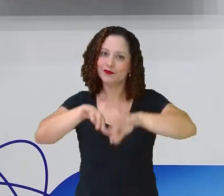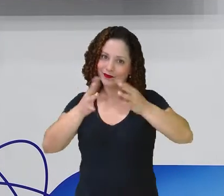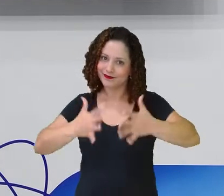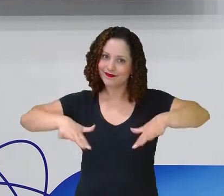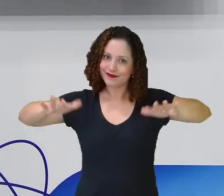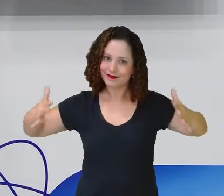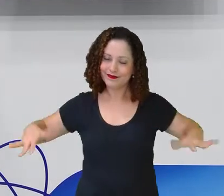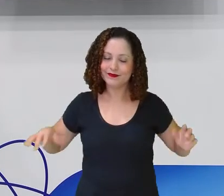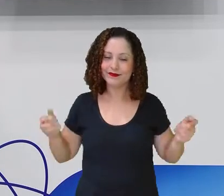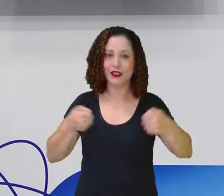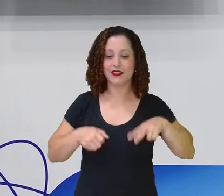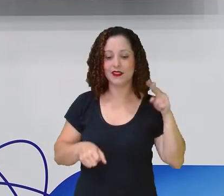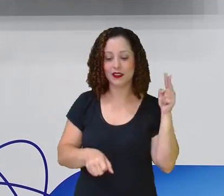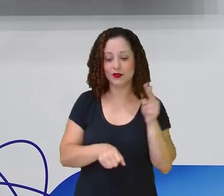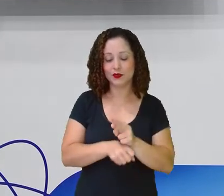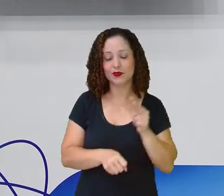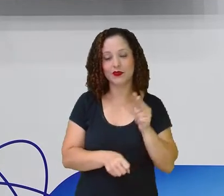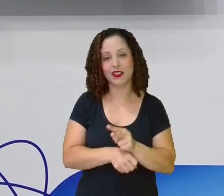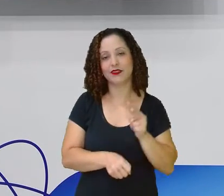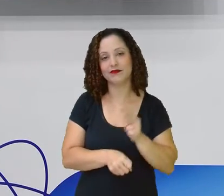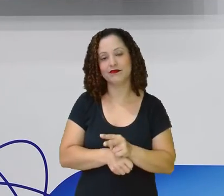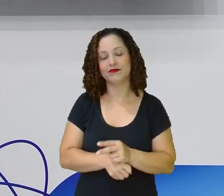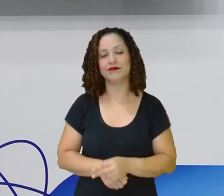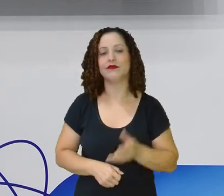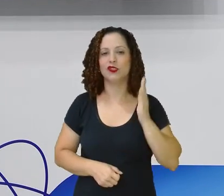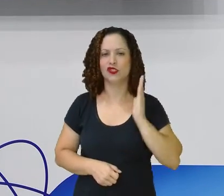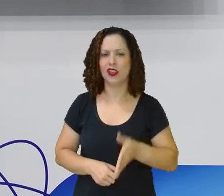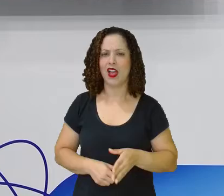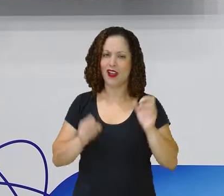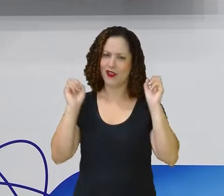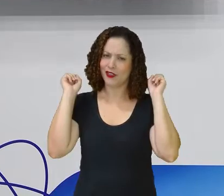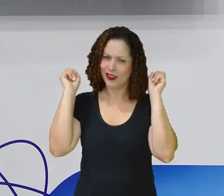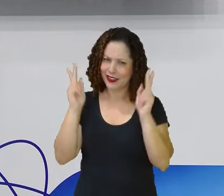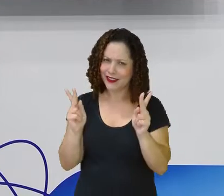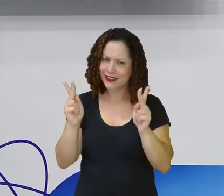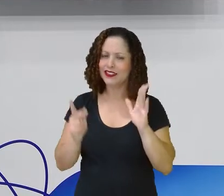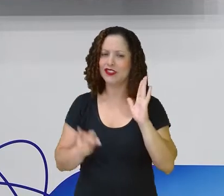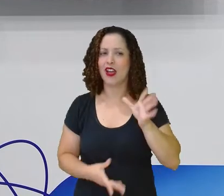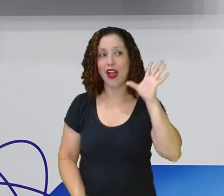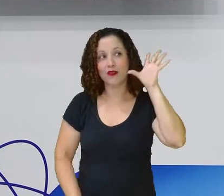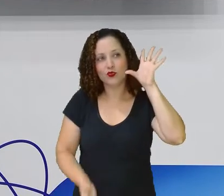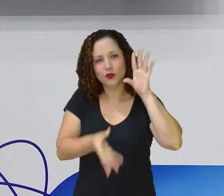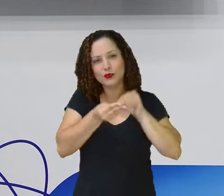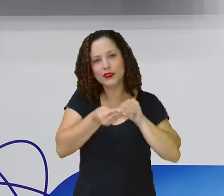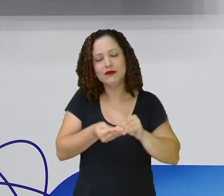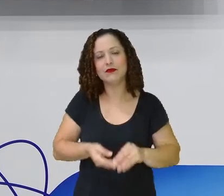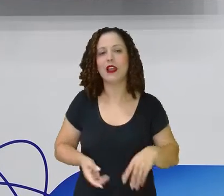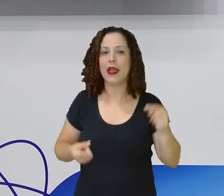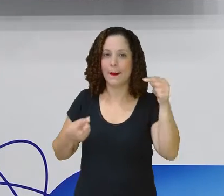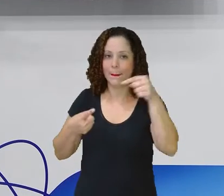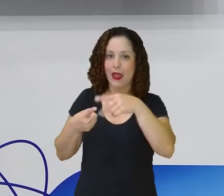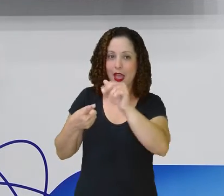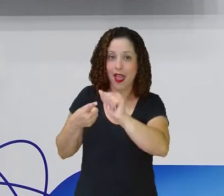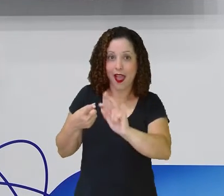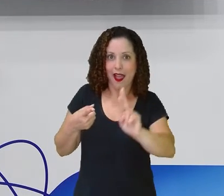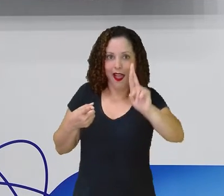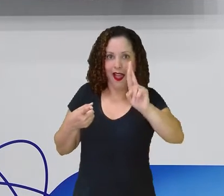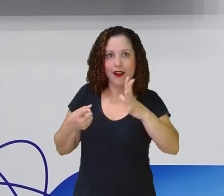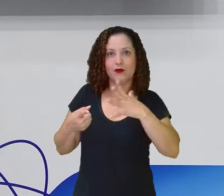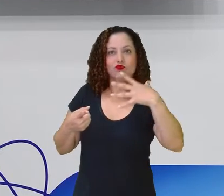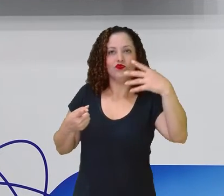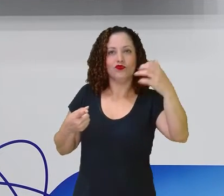obviamente, preservar. Então, já ficou agora bem tranquilo, né? A gente pode resumir a atmosfera falando sobre o